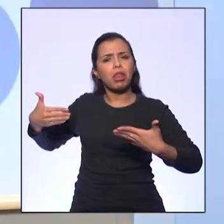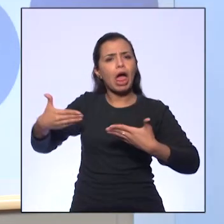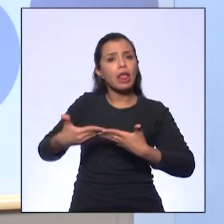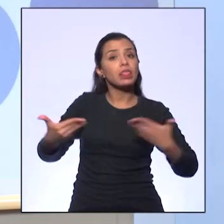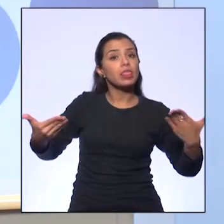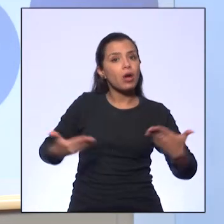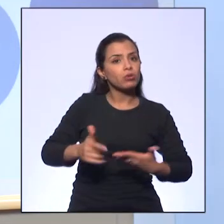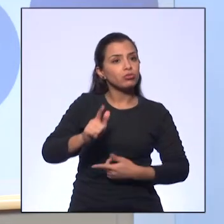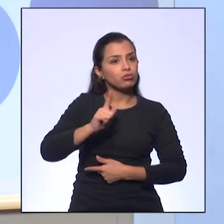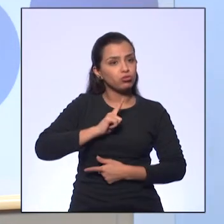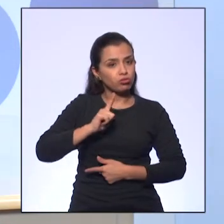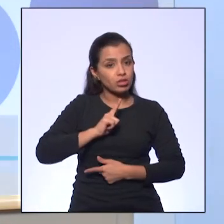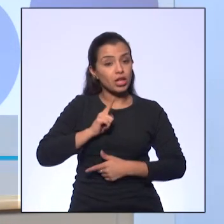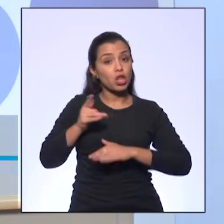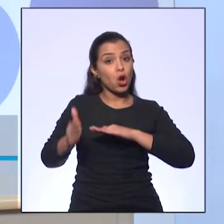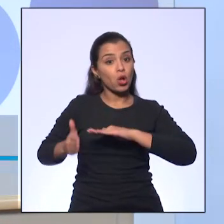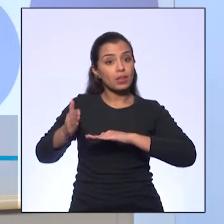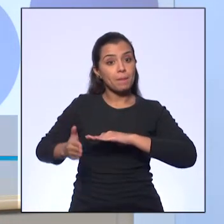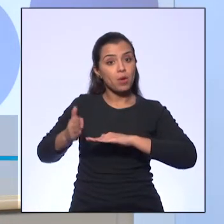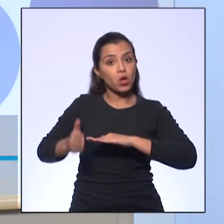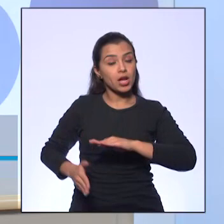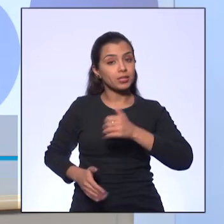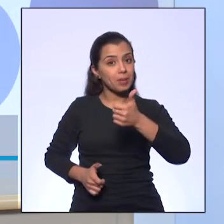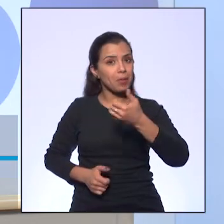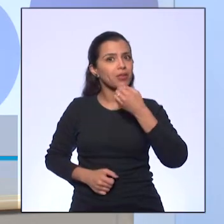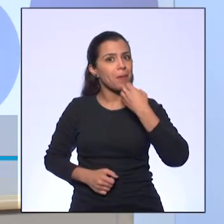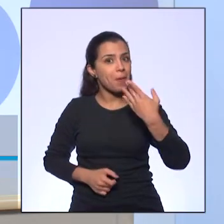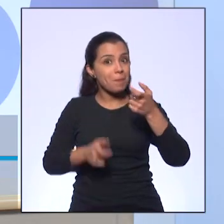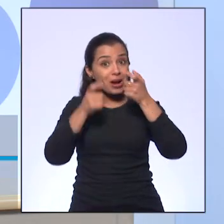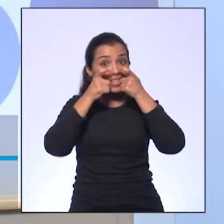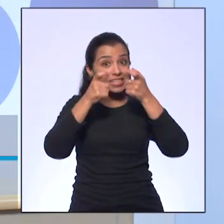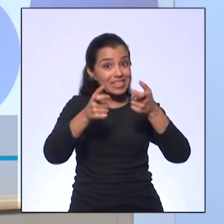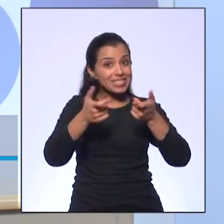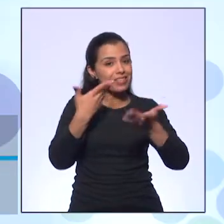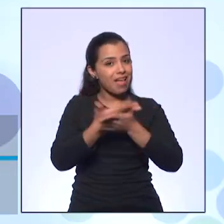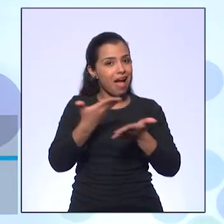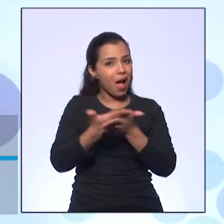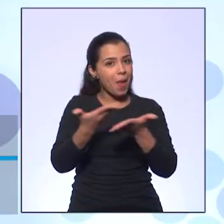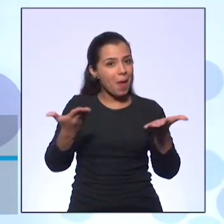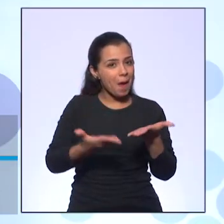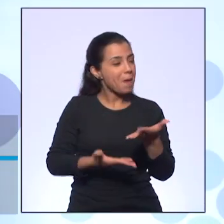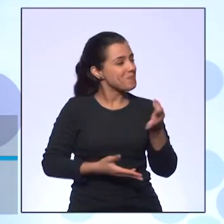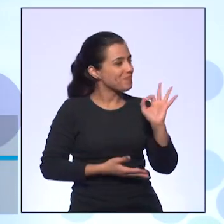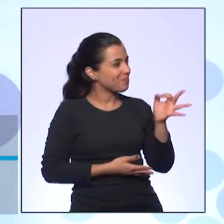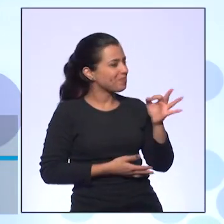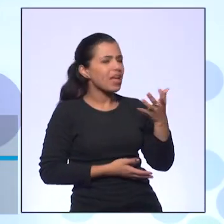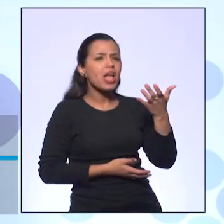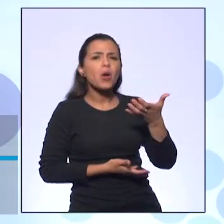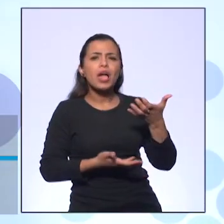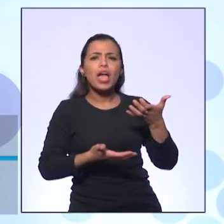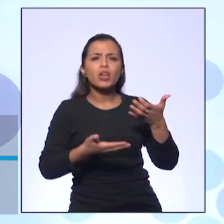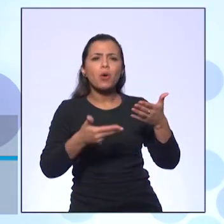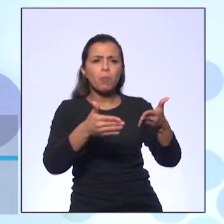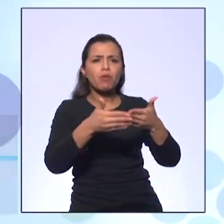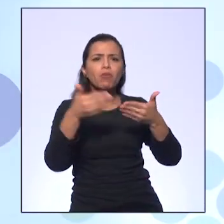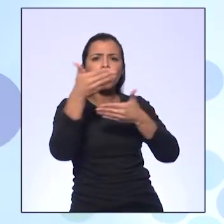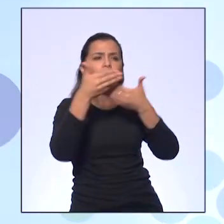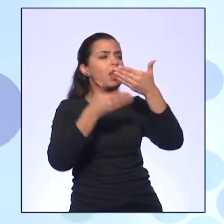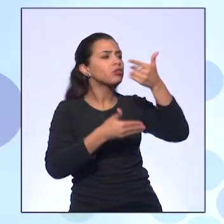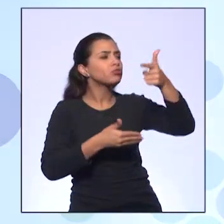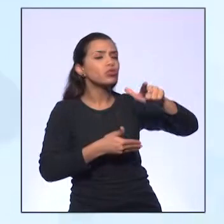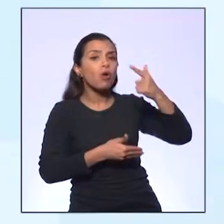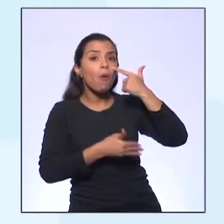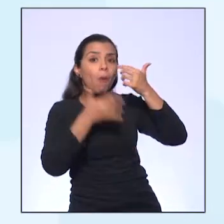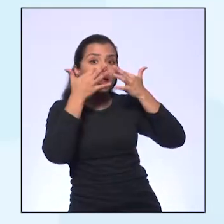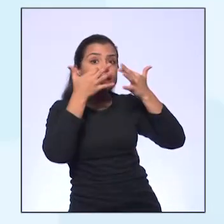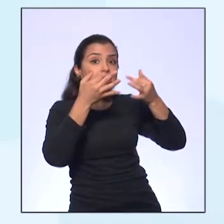né, no contemporâneo. Então, bem Isto. interessante. A aula é bem atual, né? Exato. Eu vou querer voltar nessa habilidade, por favor, volte na tela que isso é importante.